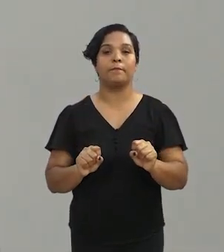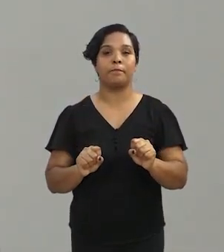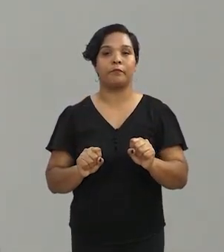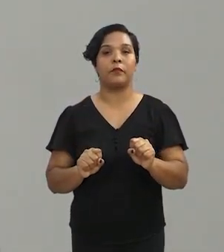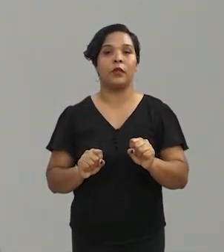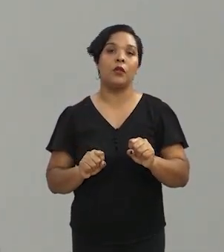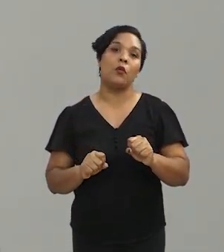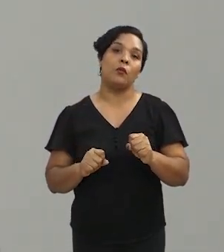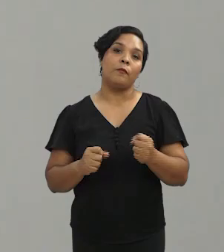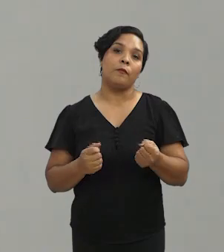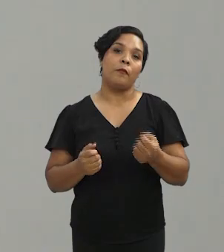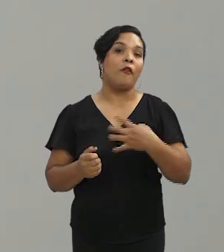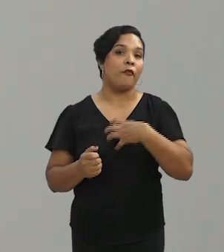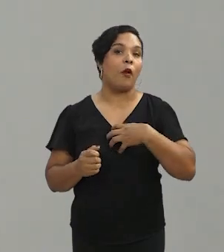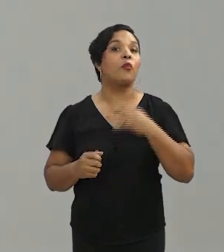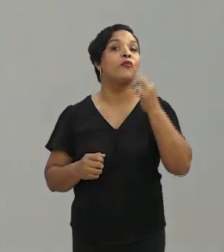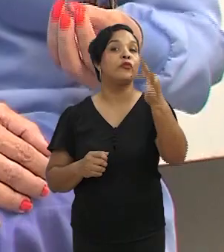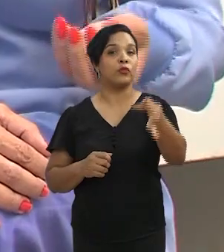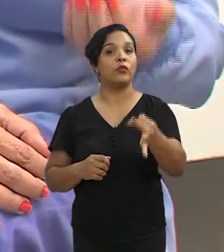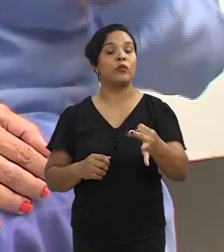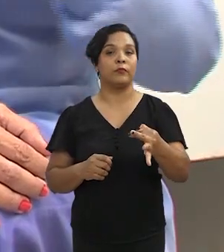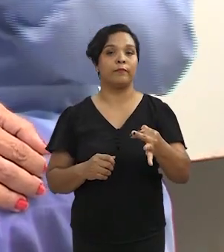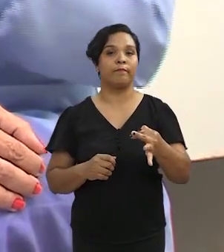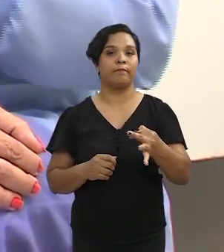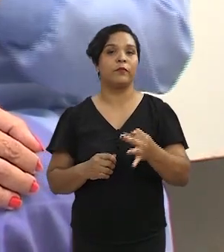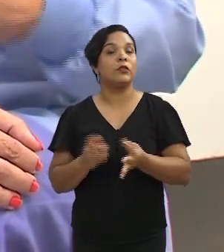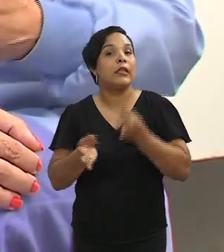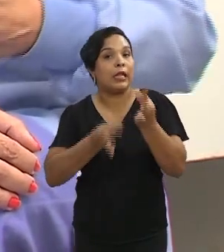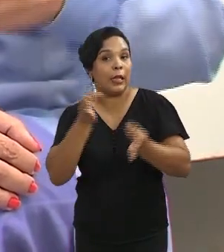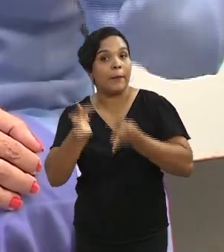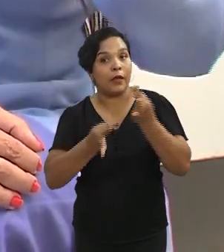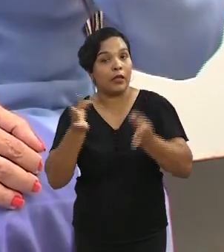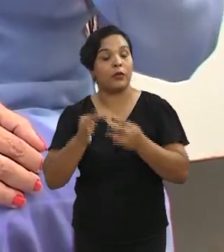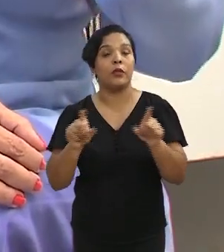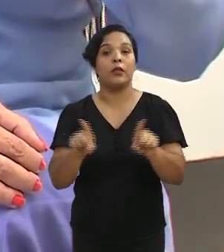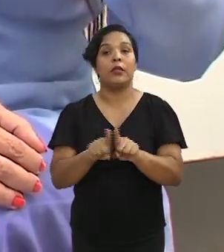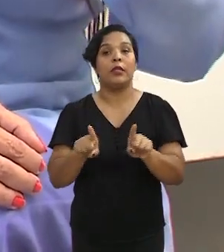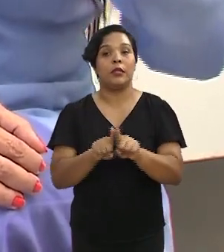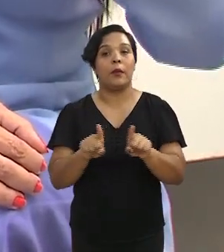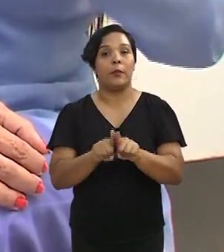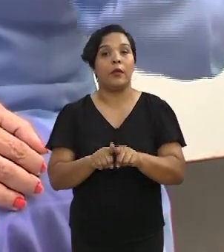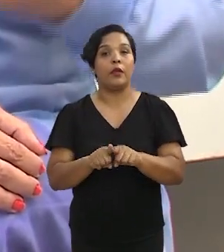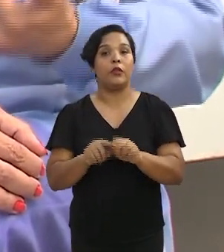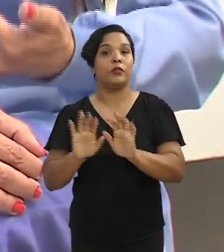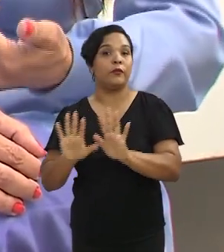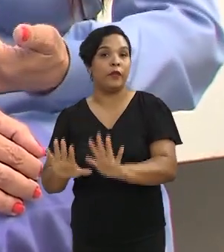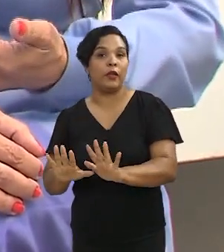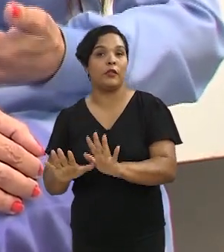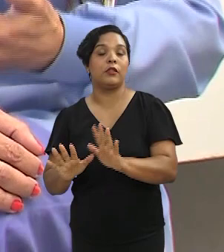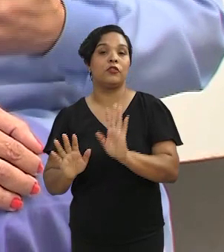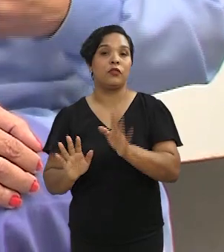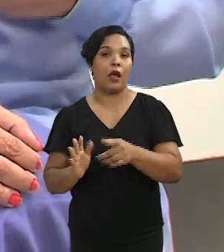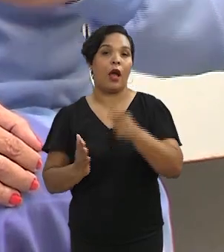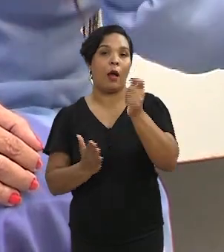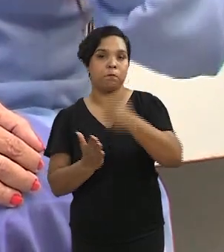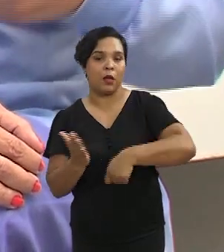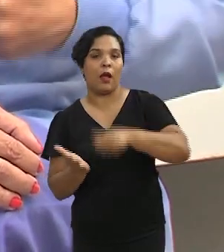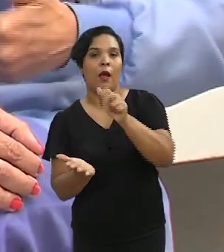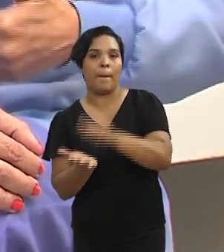tornar alguma alternativa no futuro. Então, inclusive, o nosso grupo, a gente fez um depósito de